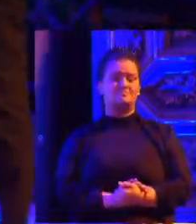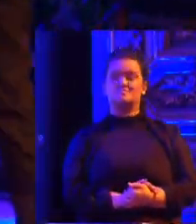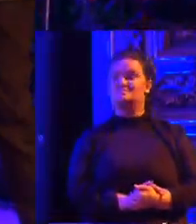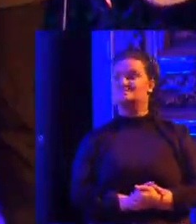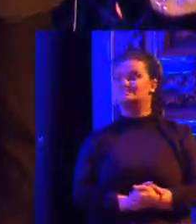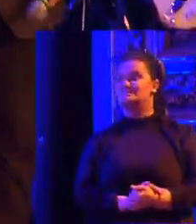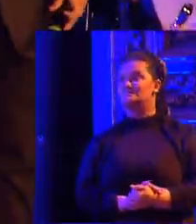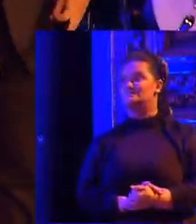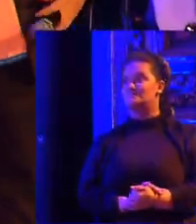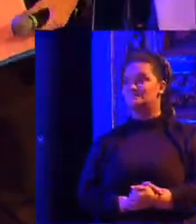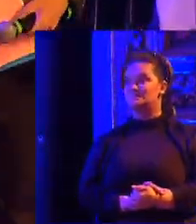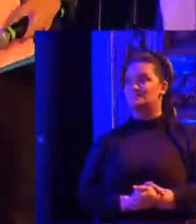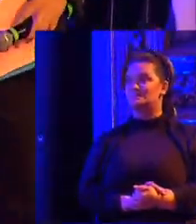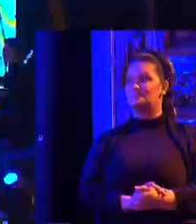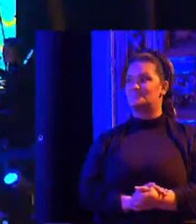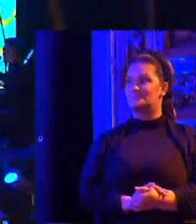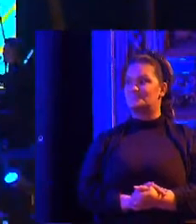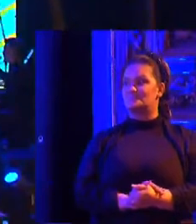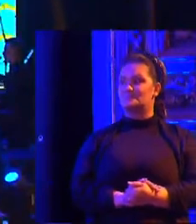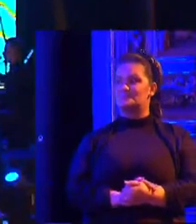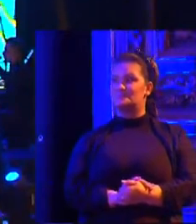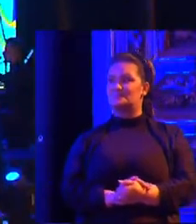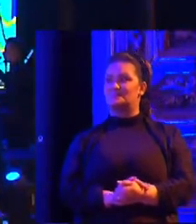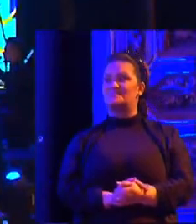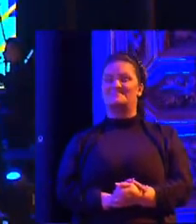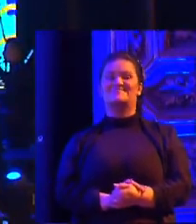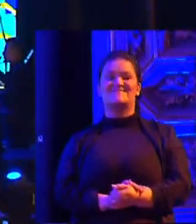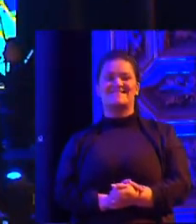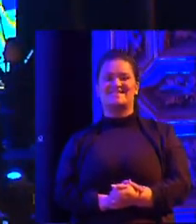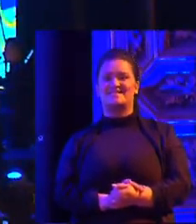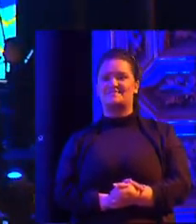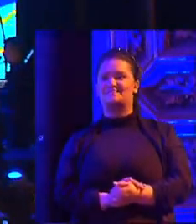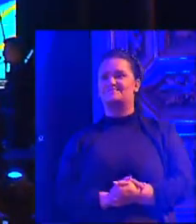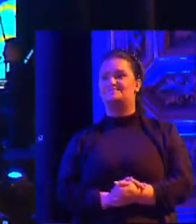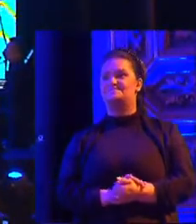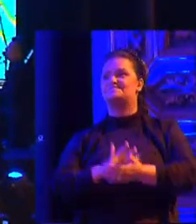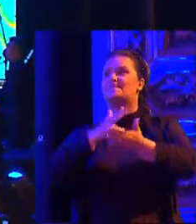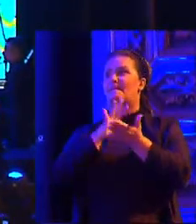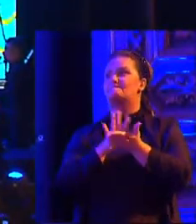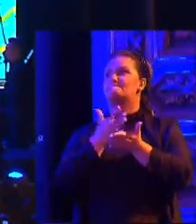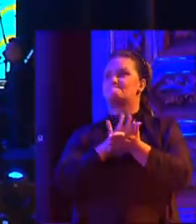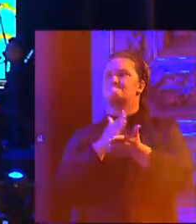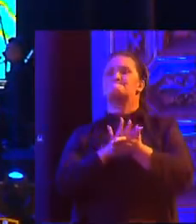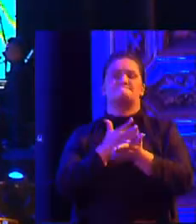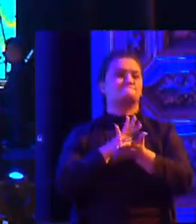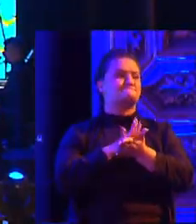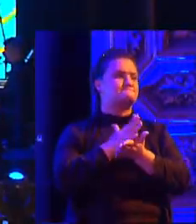estrelinha, eu tava louca pra tirar essa foto. Vem pra cá, gente. Adorei teu sapato.